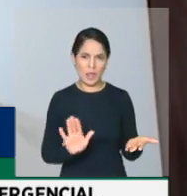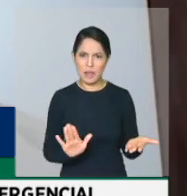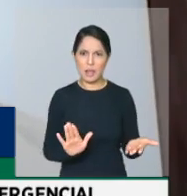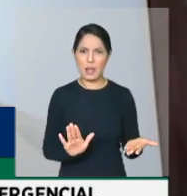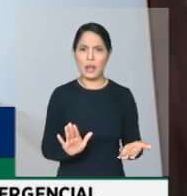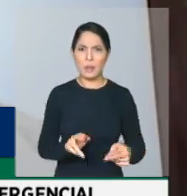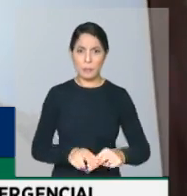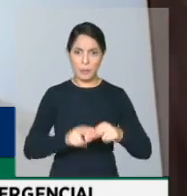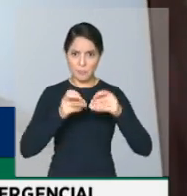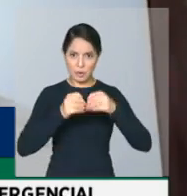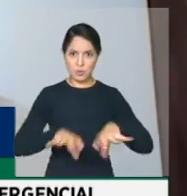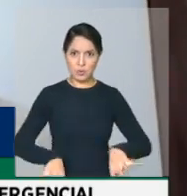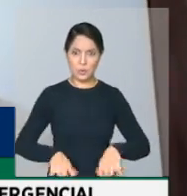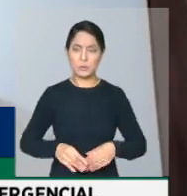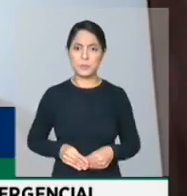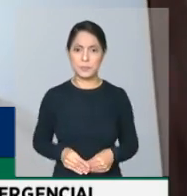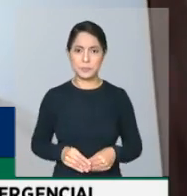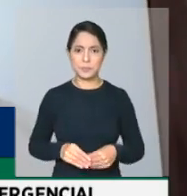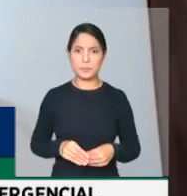falsas prestadas,